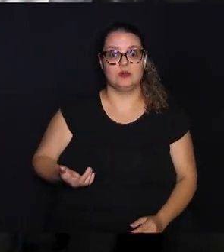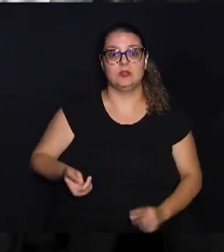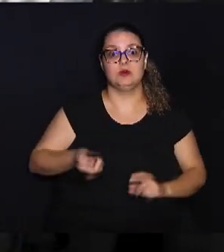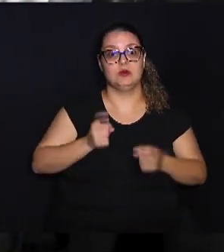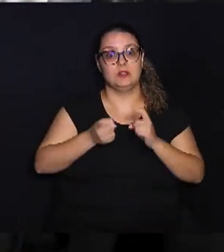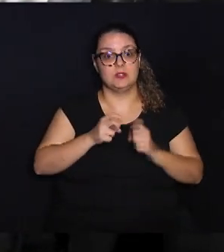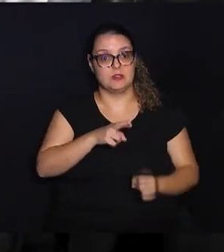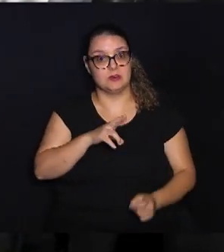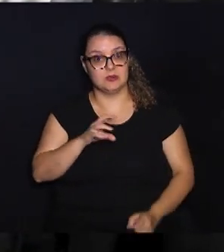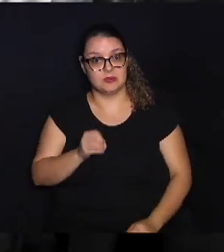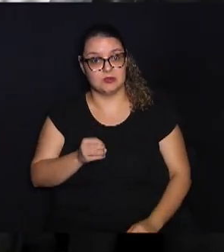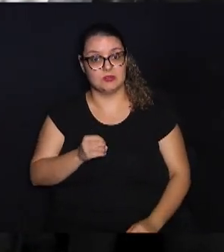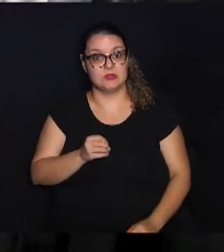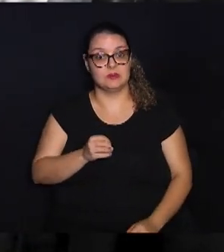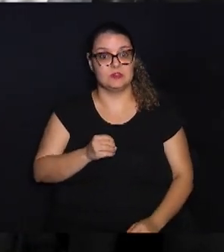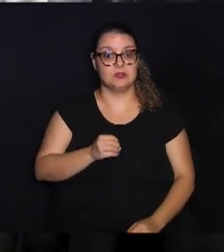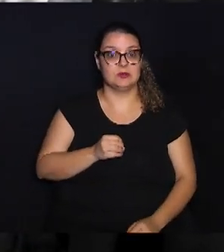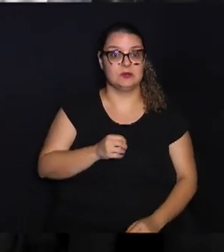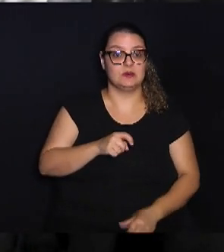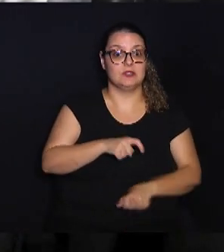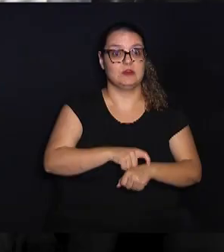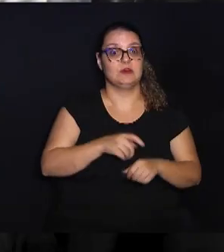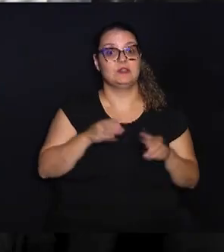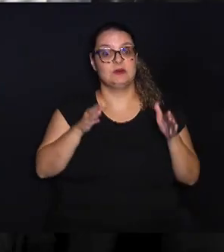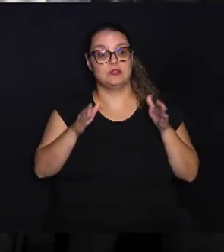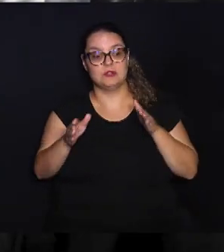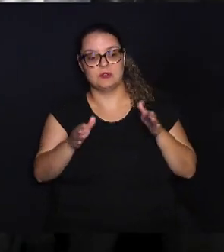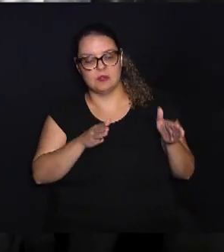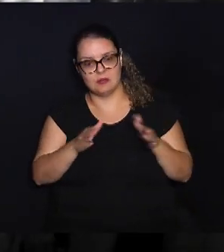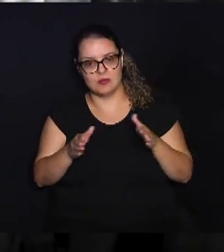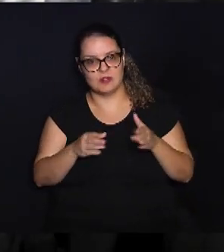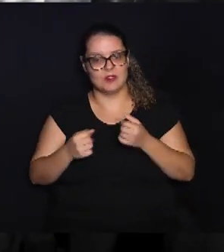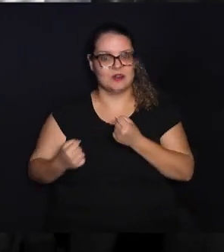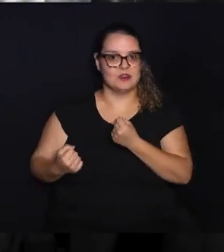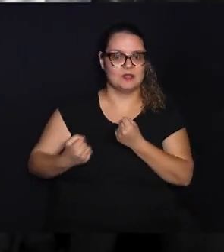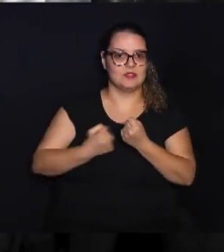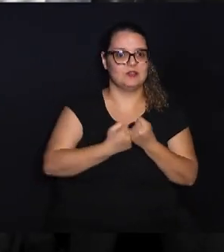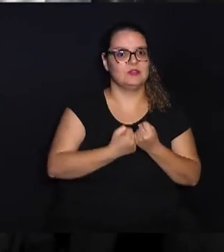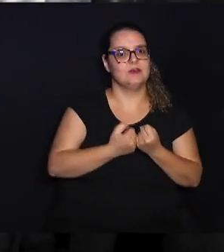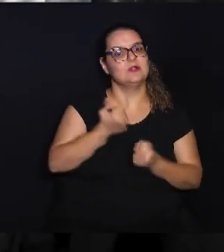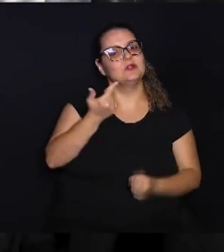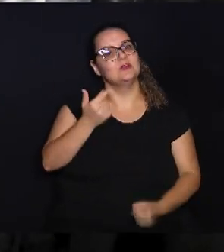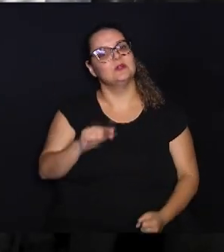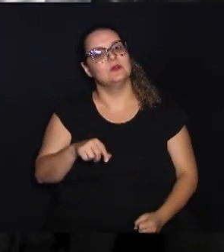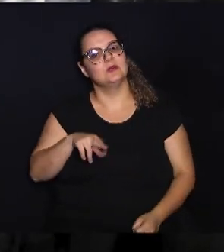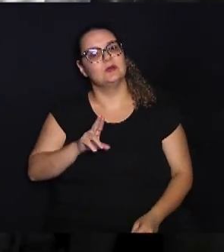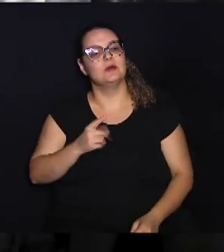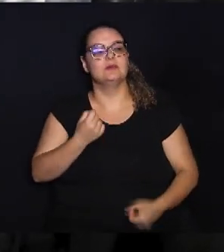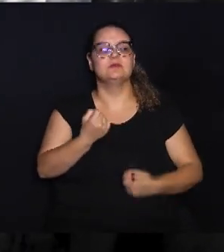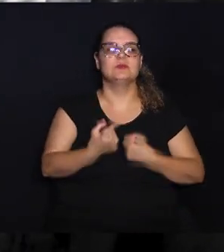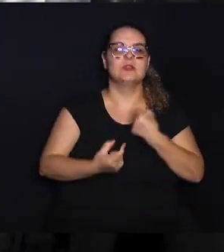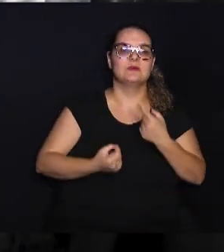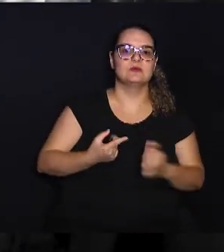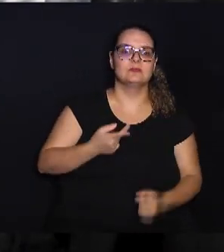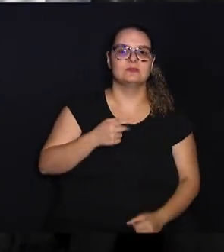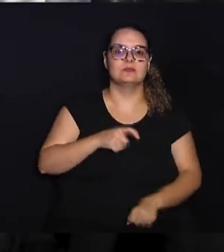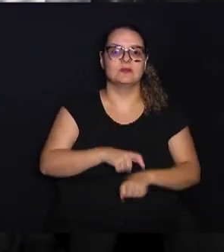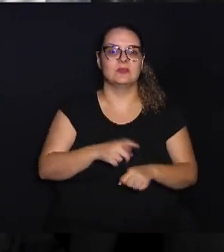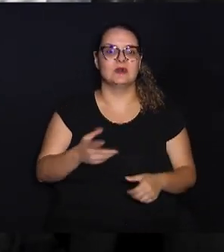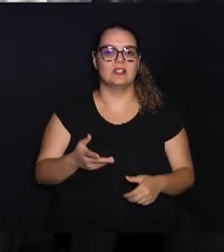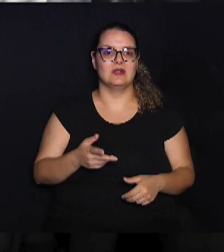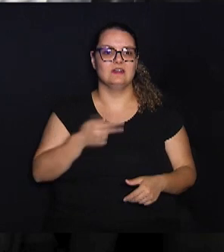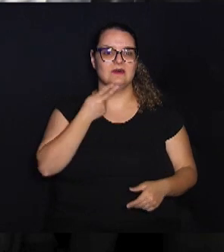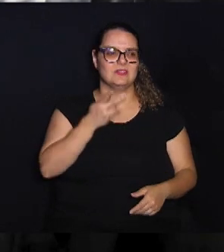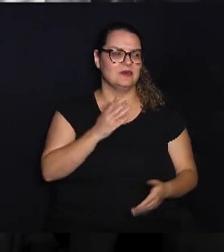reuniões ordinárias. Durante este período, este apoio, ele continuou ou em algum momento ela falou, vamos